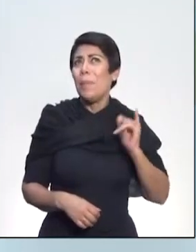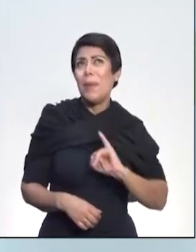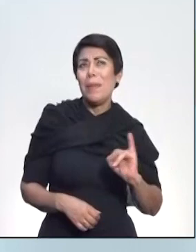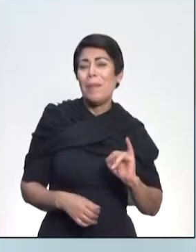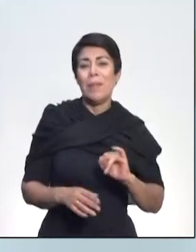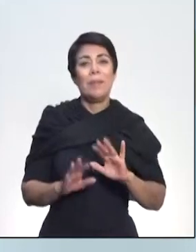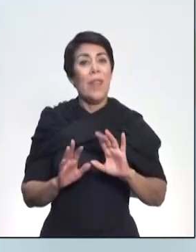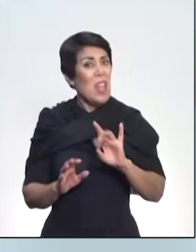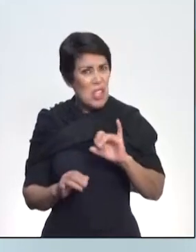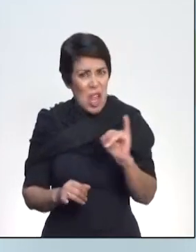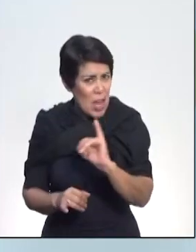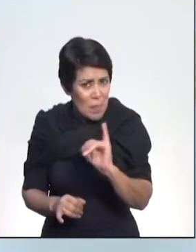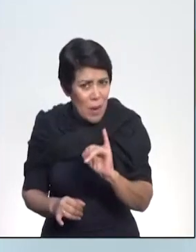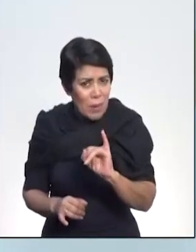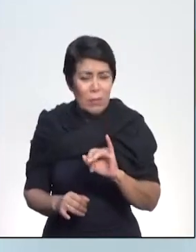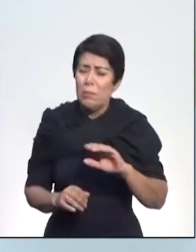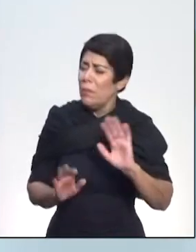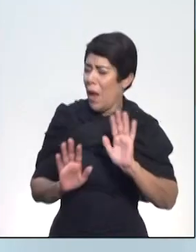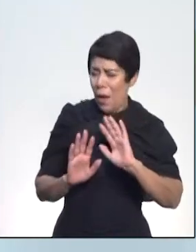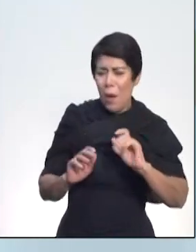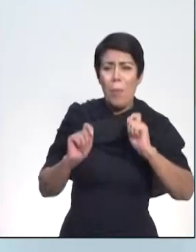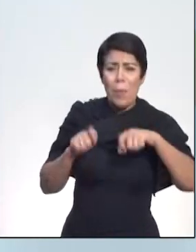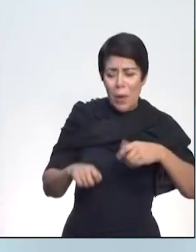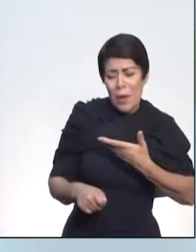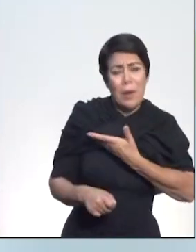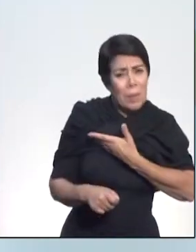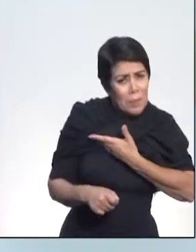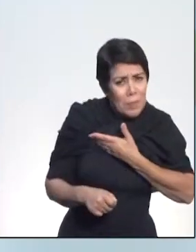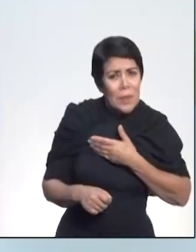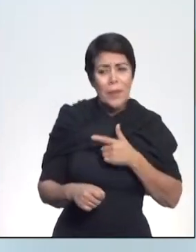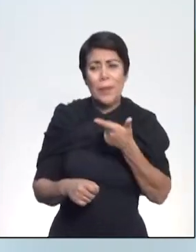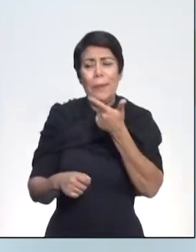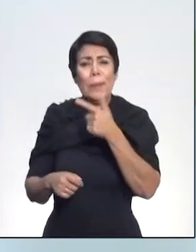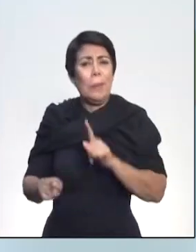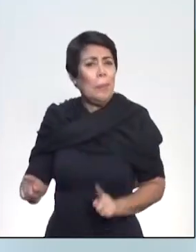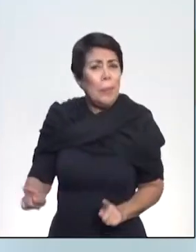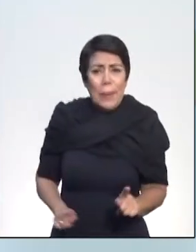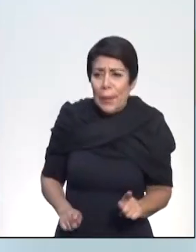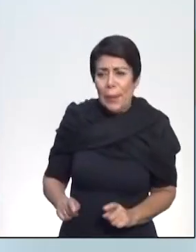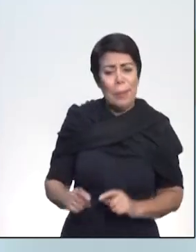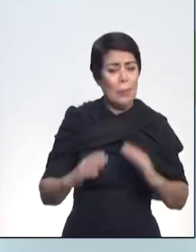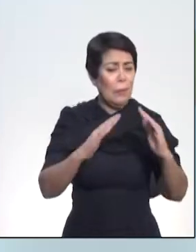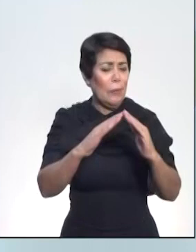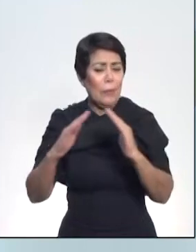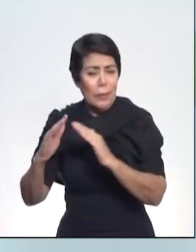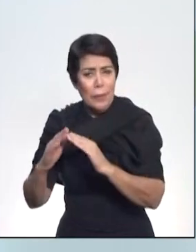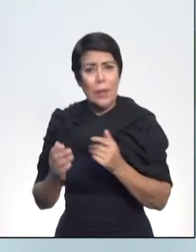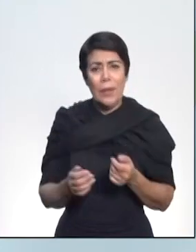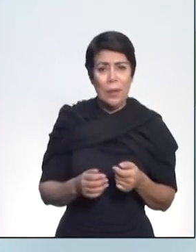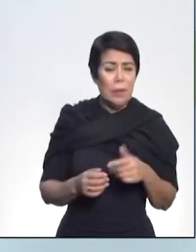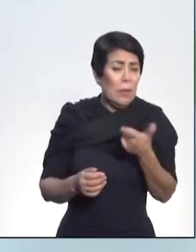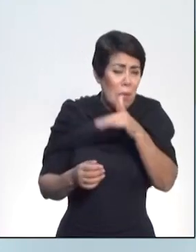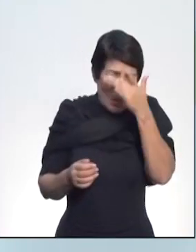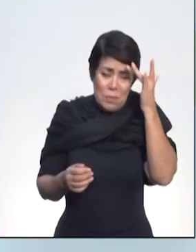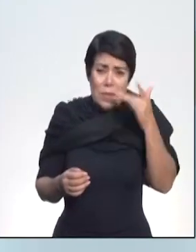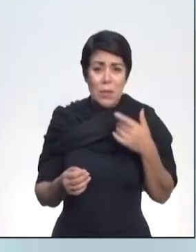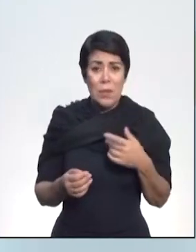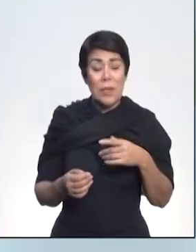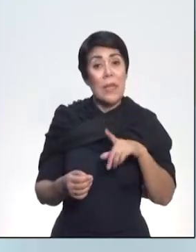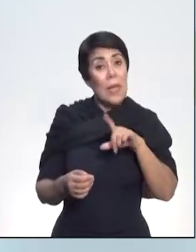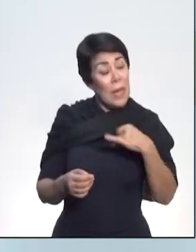tenho irmãos. Não, você pode compartilhar com seu amigo, com seus familiares, com o vizinho. Então, é importante o